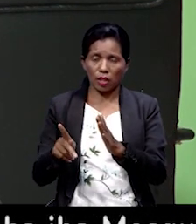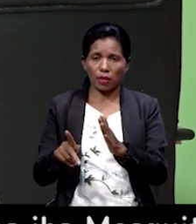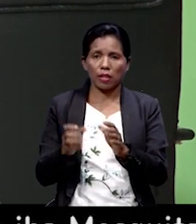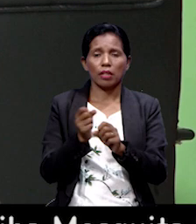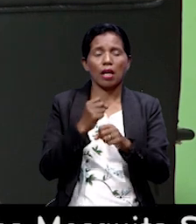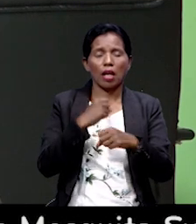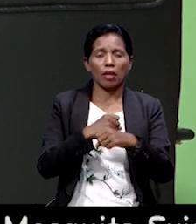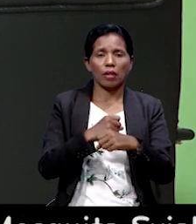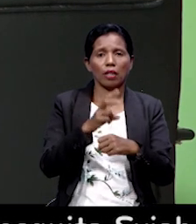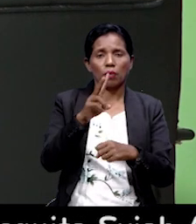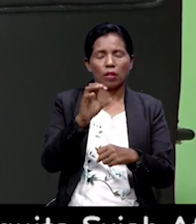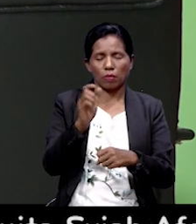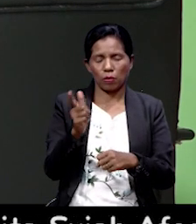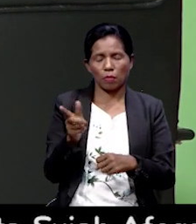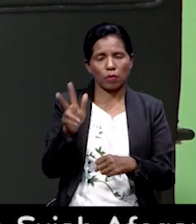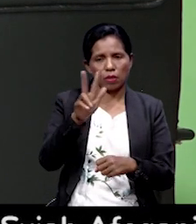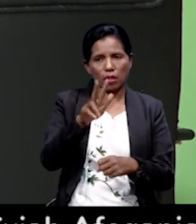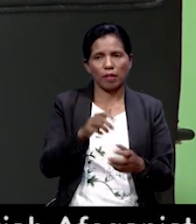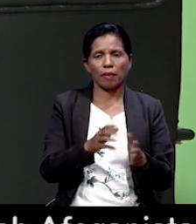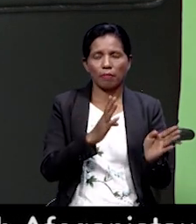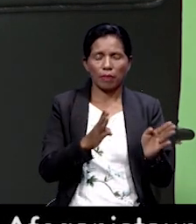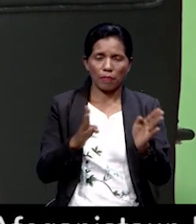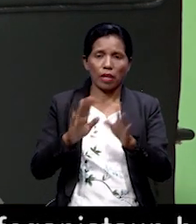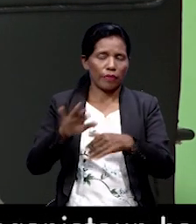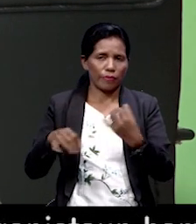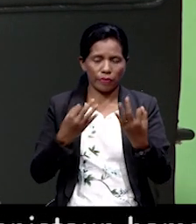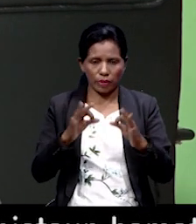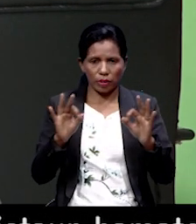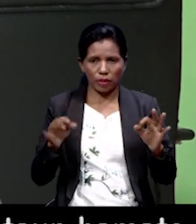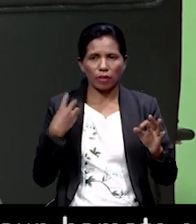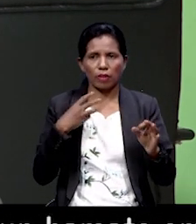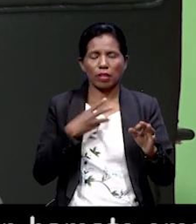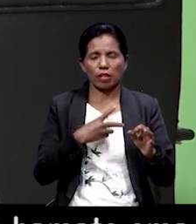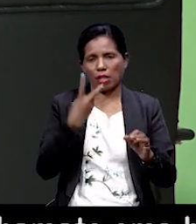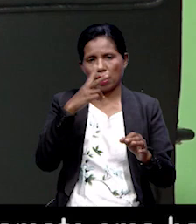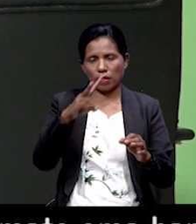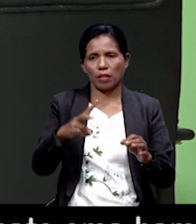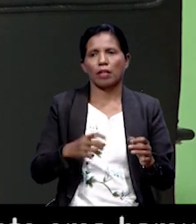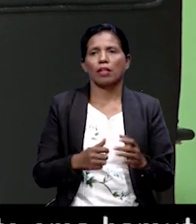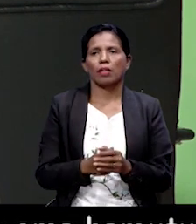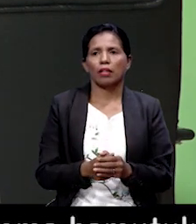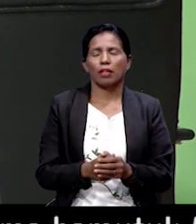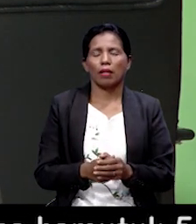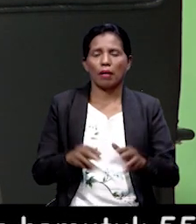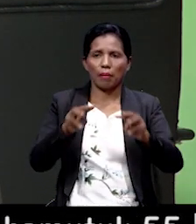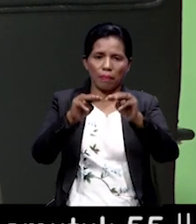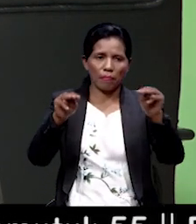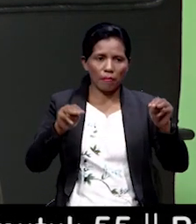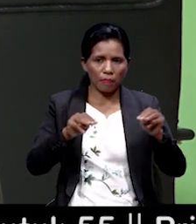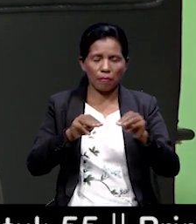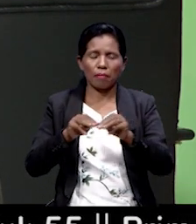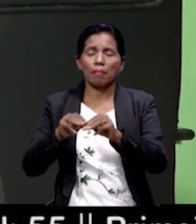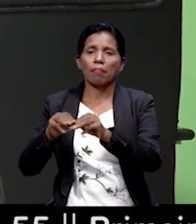ya 2023. Tang preparativo zo toto ita preparati ana italao na piloto italao na mapamento ba áreas urbanos